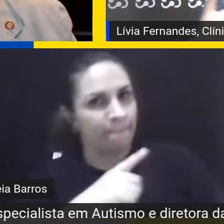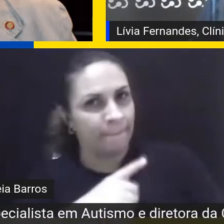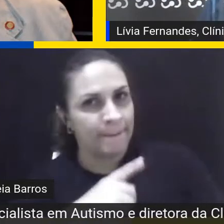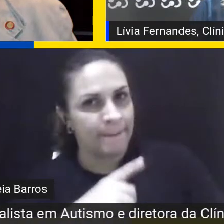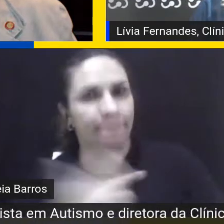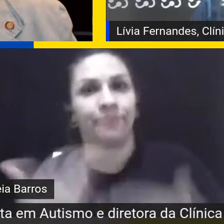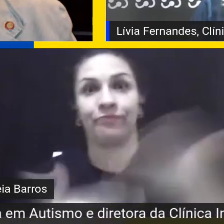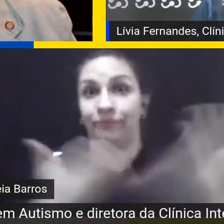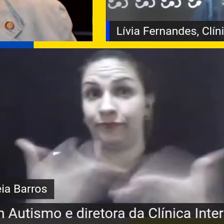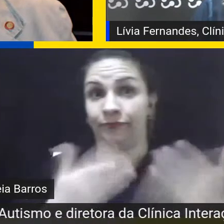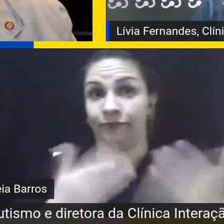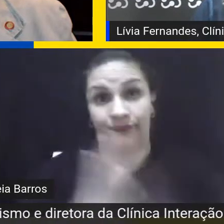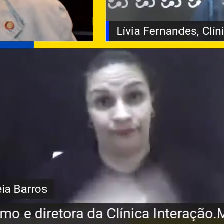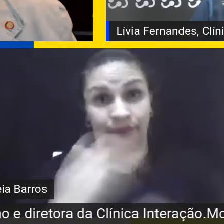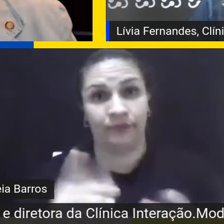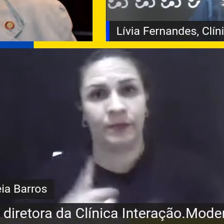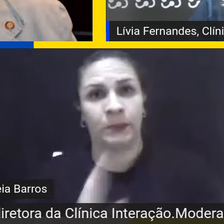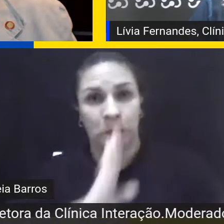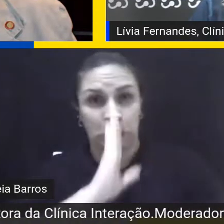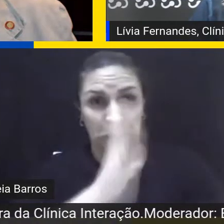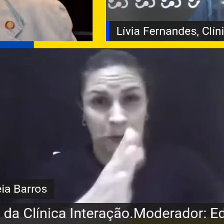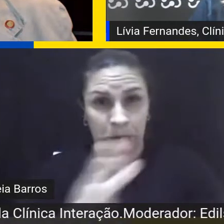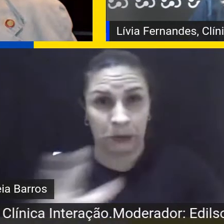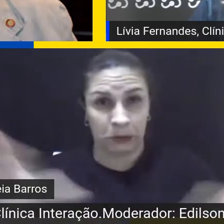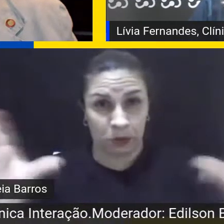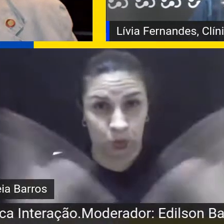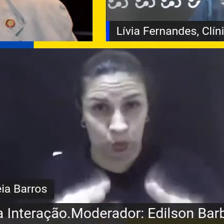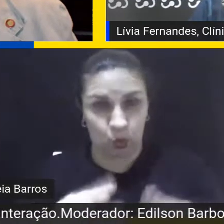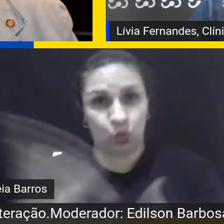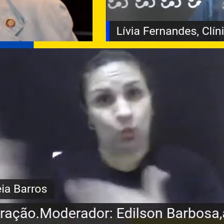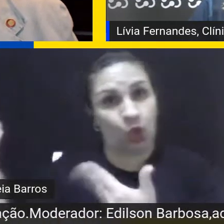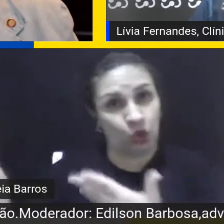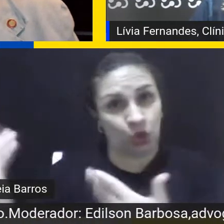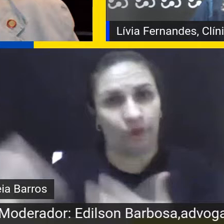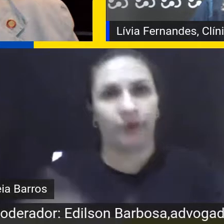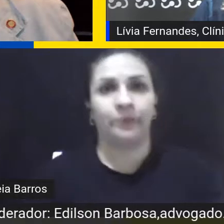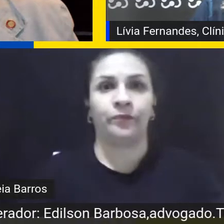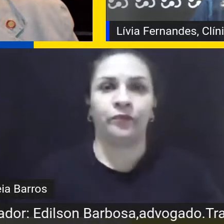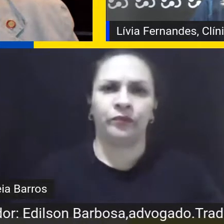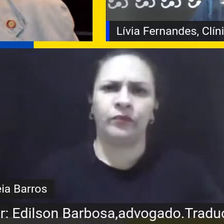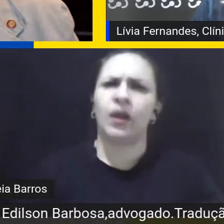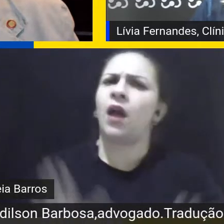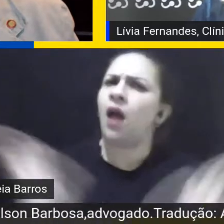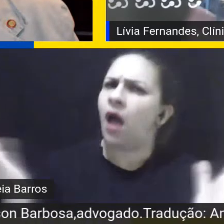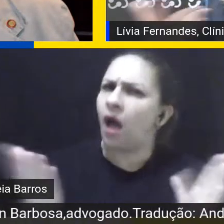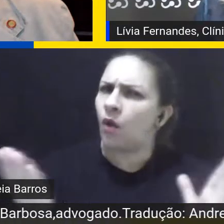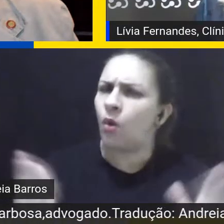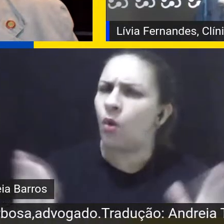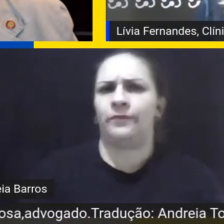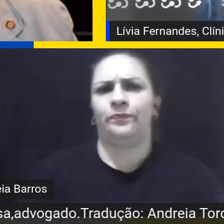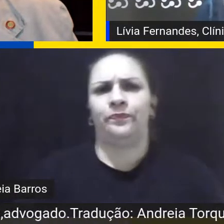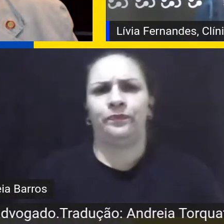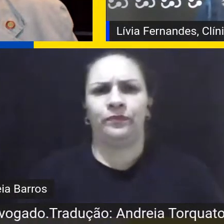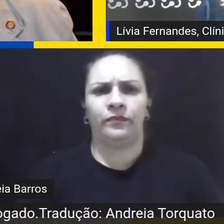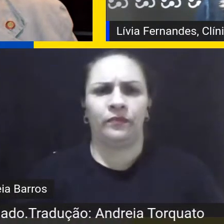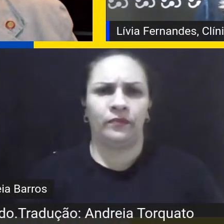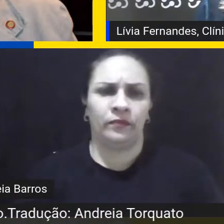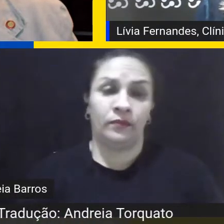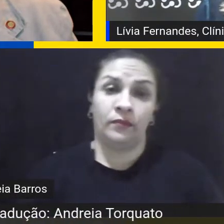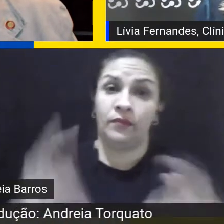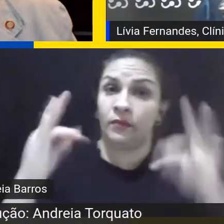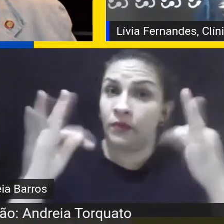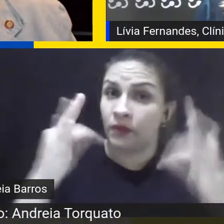mais diretiva com o adolescente, né? Voltamos aqui com uma técnica de enfermagem,